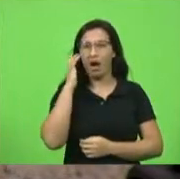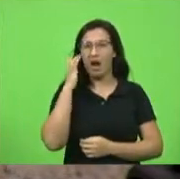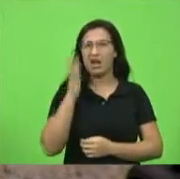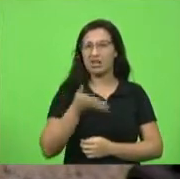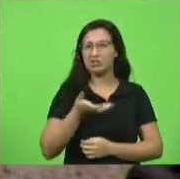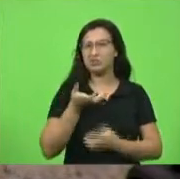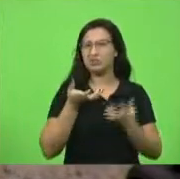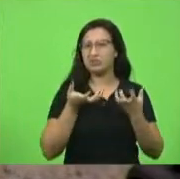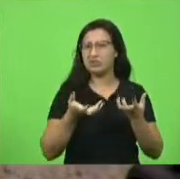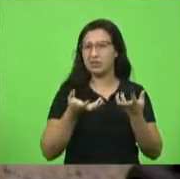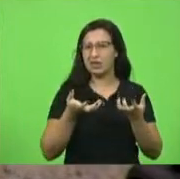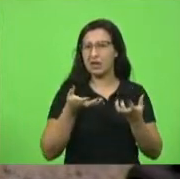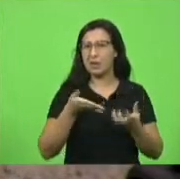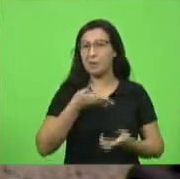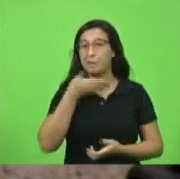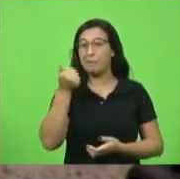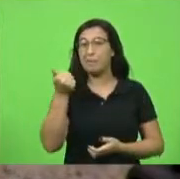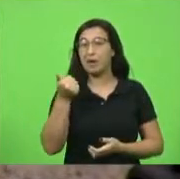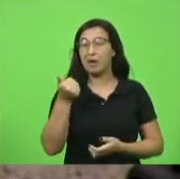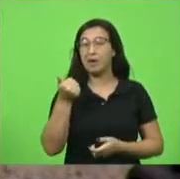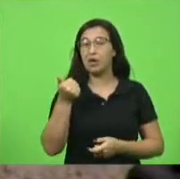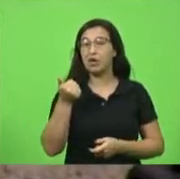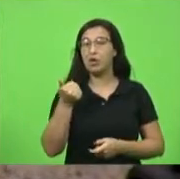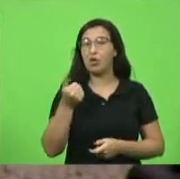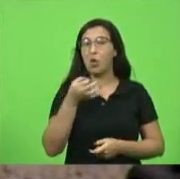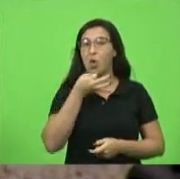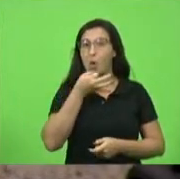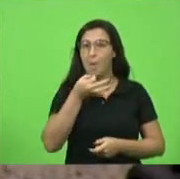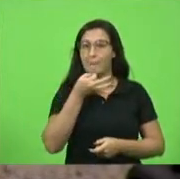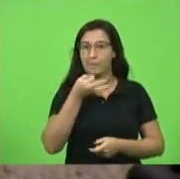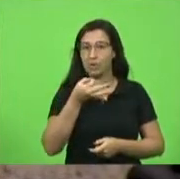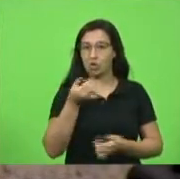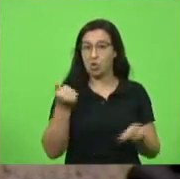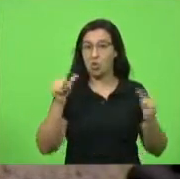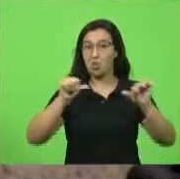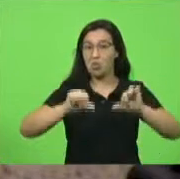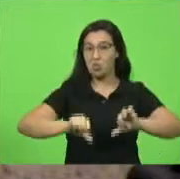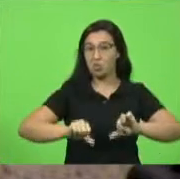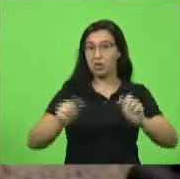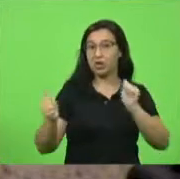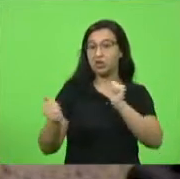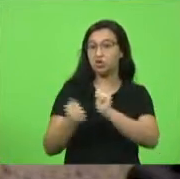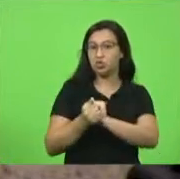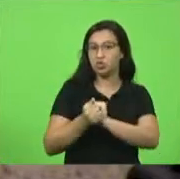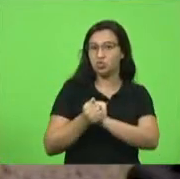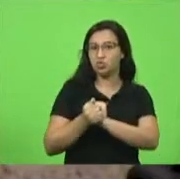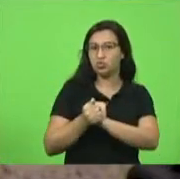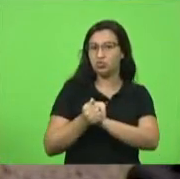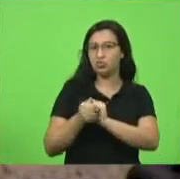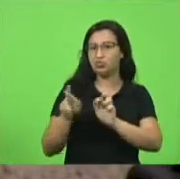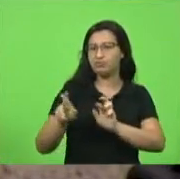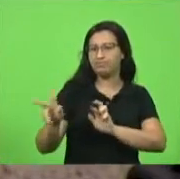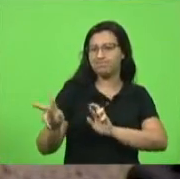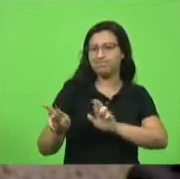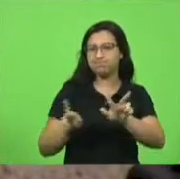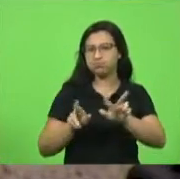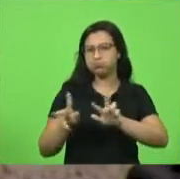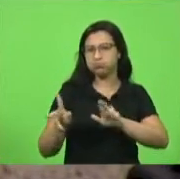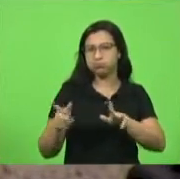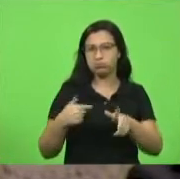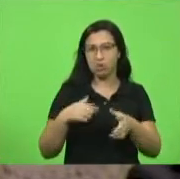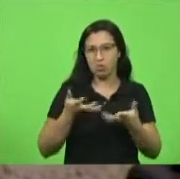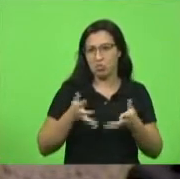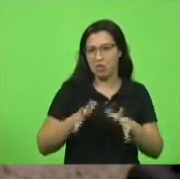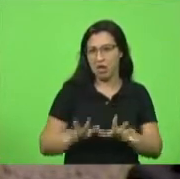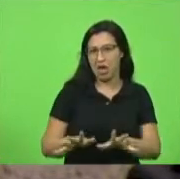Eu prefiro viver com opiniões desagradáveis, ter que conviver com opiniões que me parecem